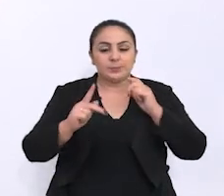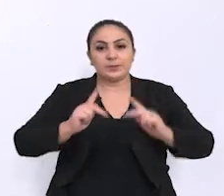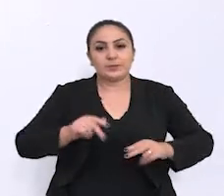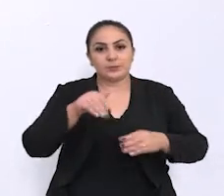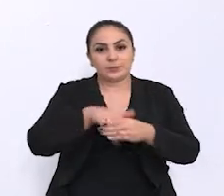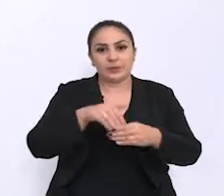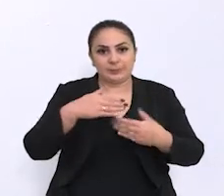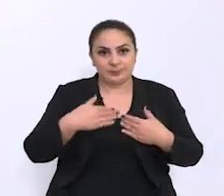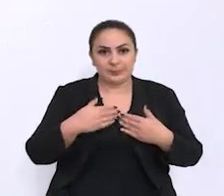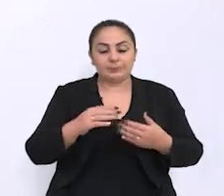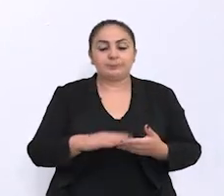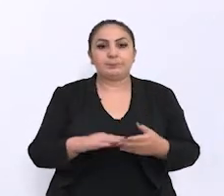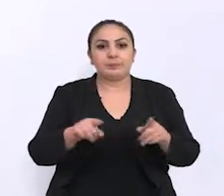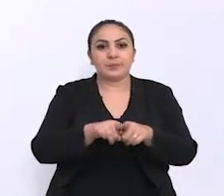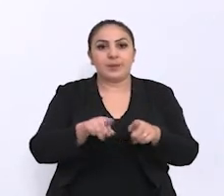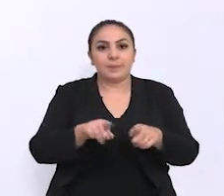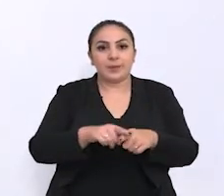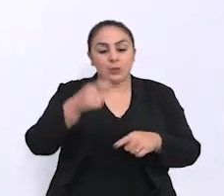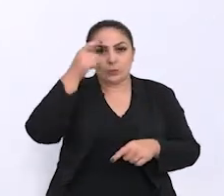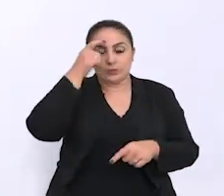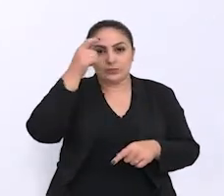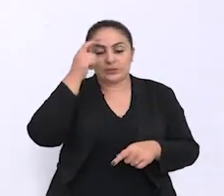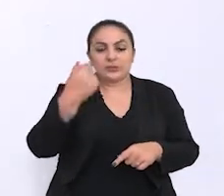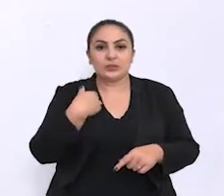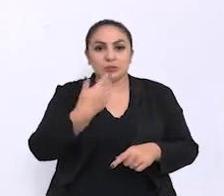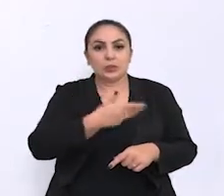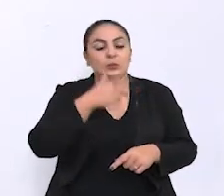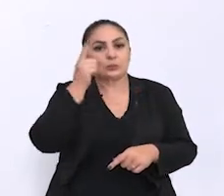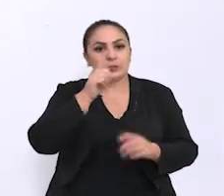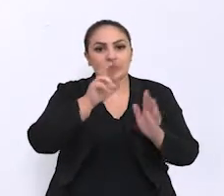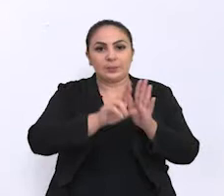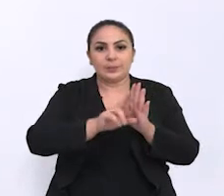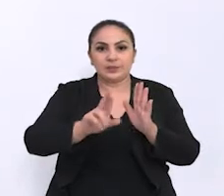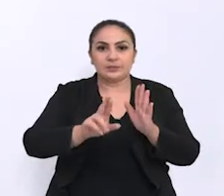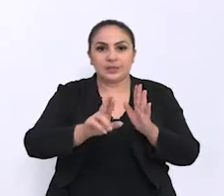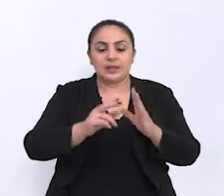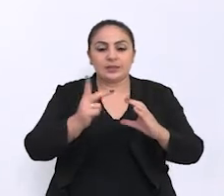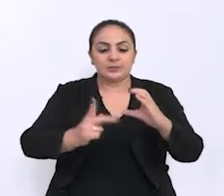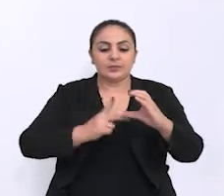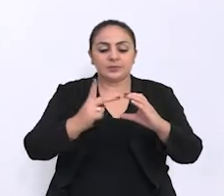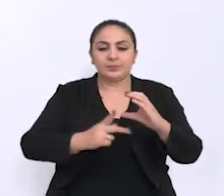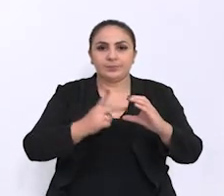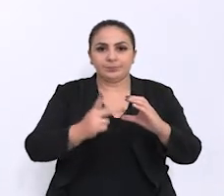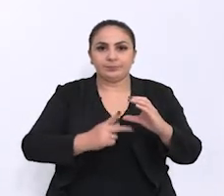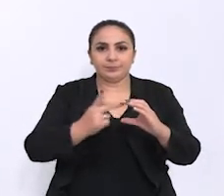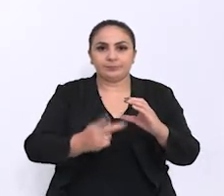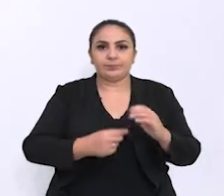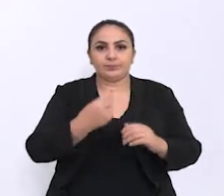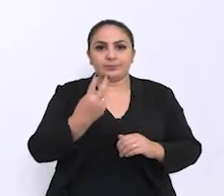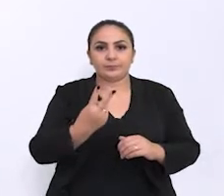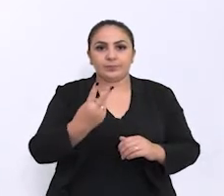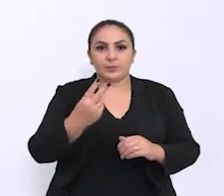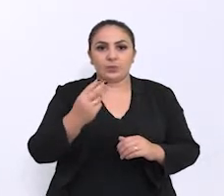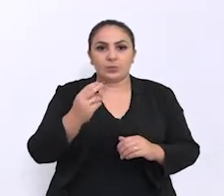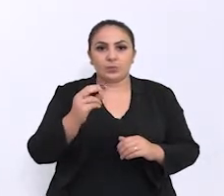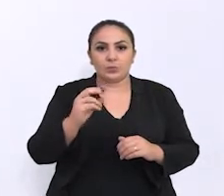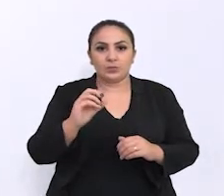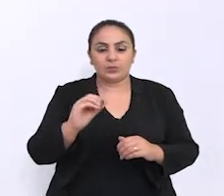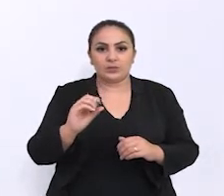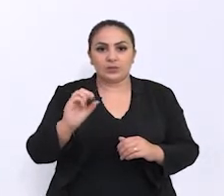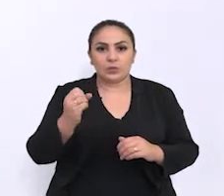812 eleitores e tendo consciência que a gente vai representar na Câmara de Vereadores 208